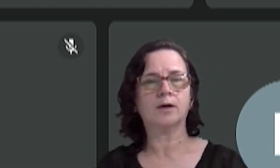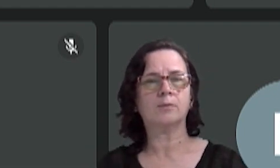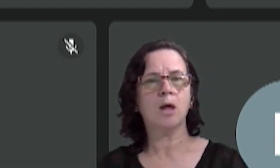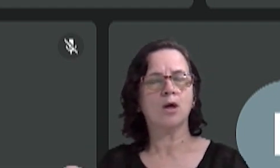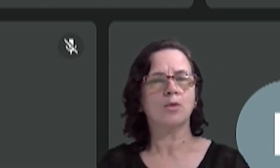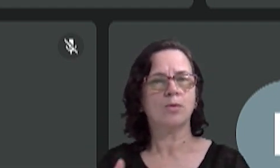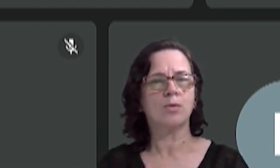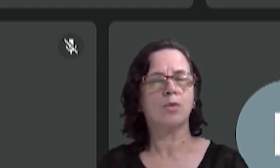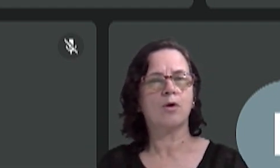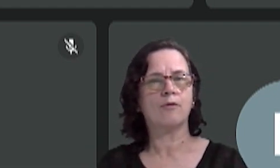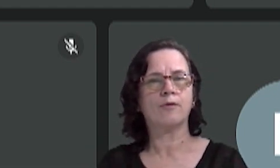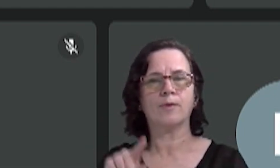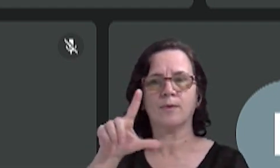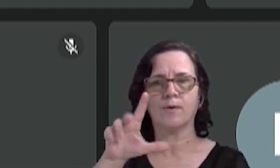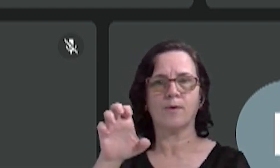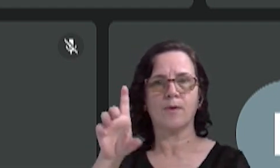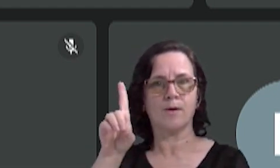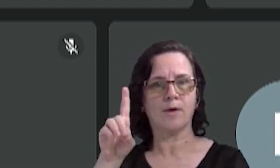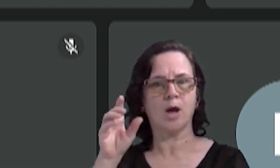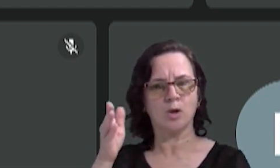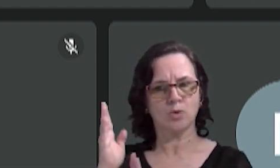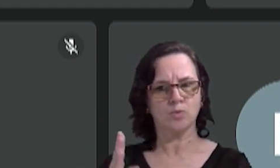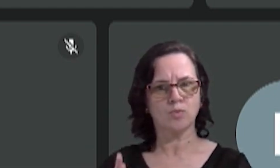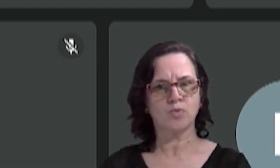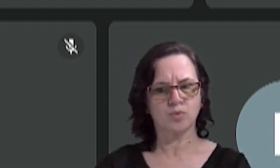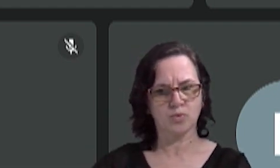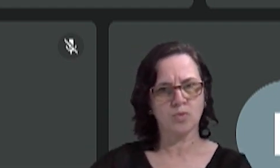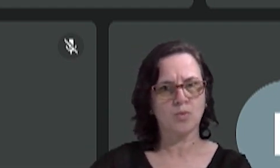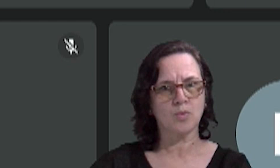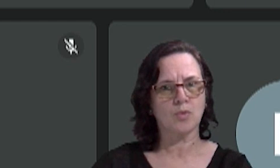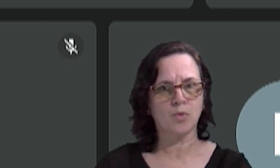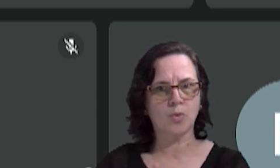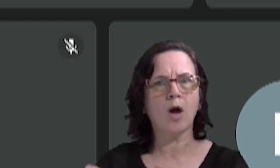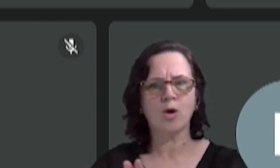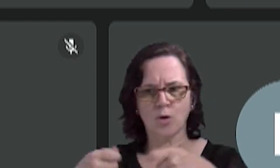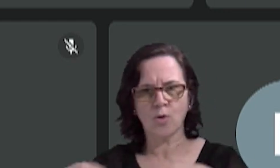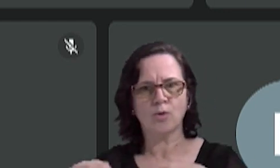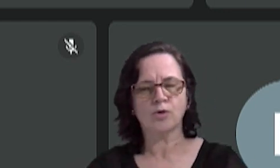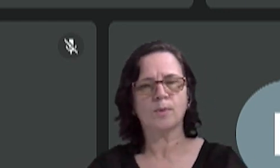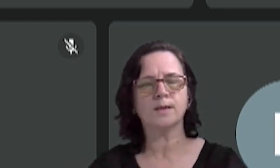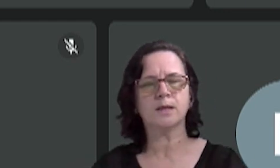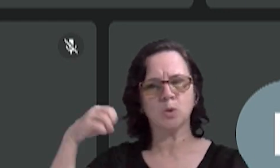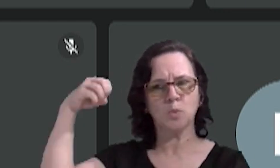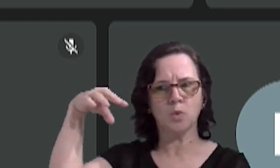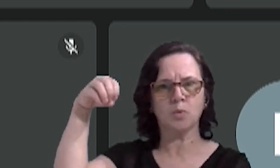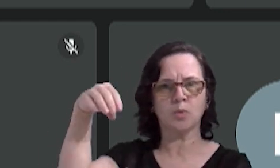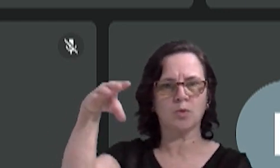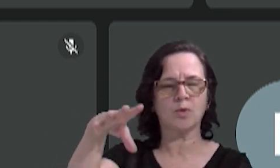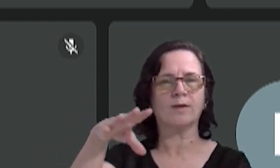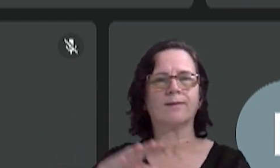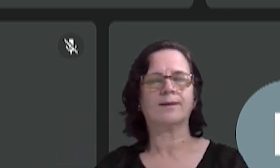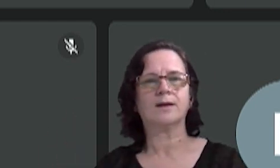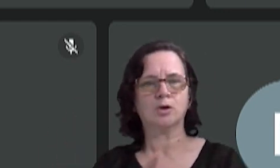dia, um projeto de lei estava na pauta, o de autoria do vereador Alexandre Mendes Utopete, que dispõe